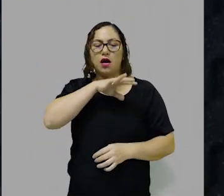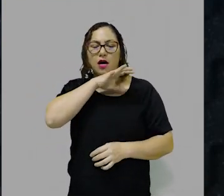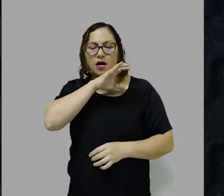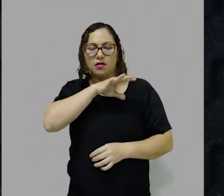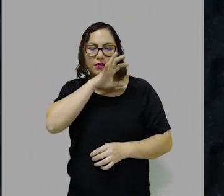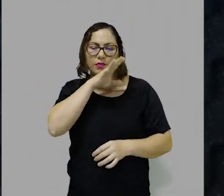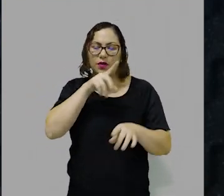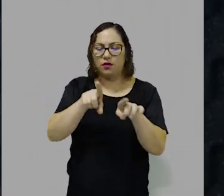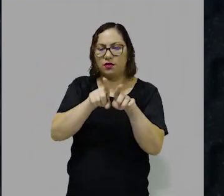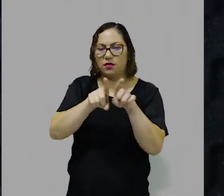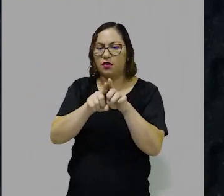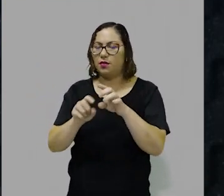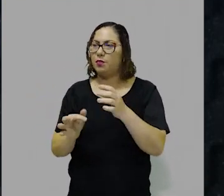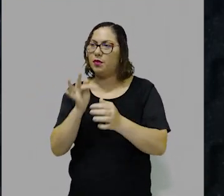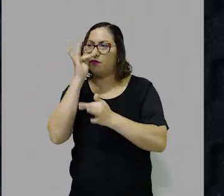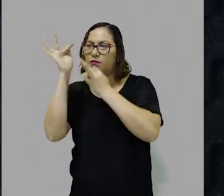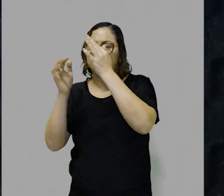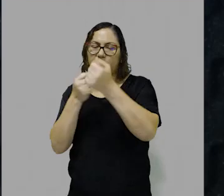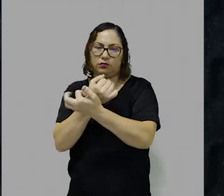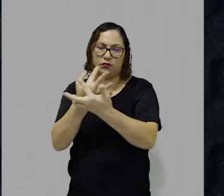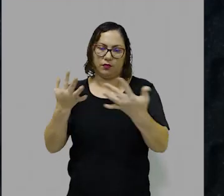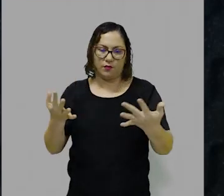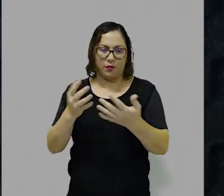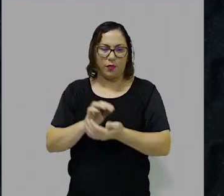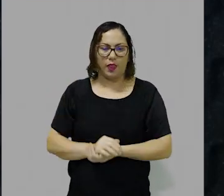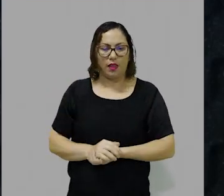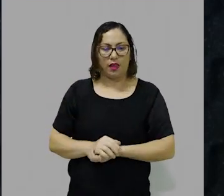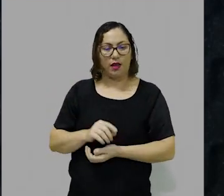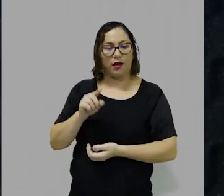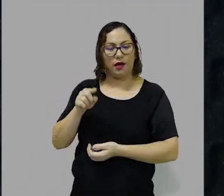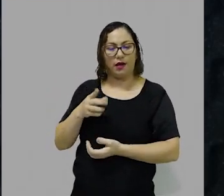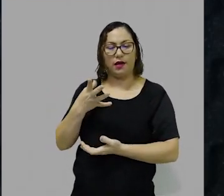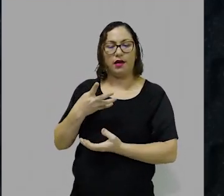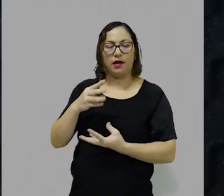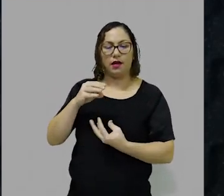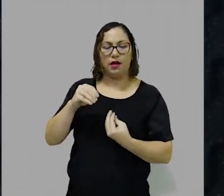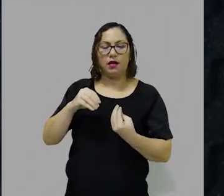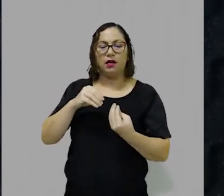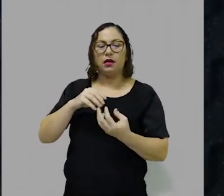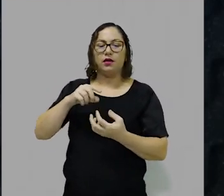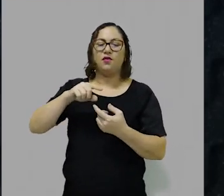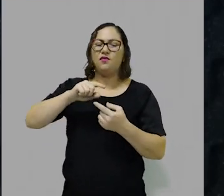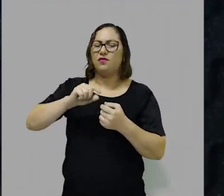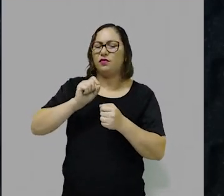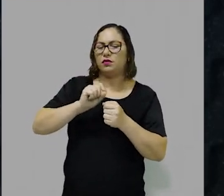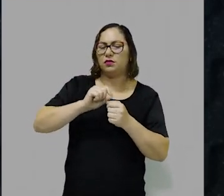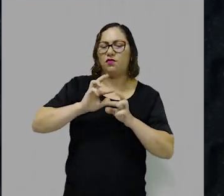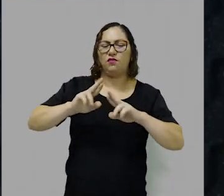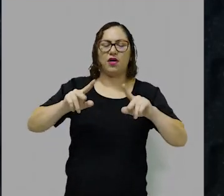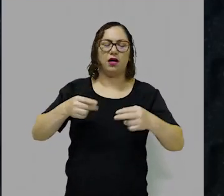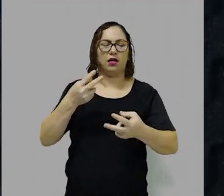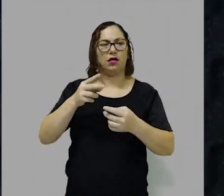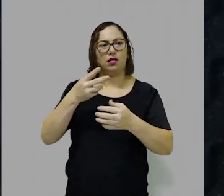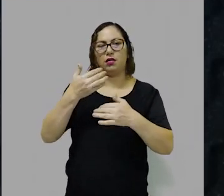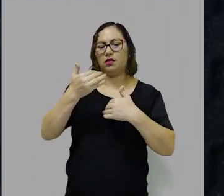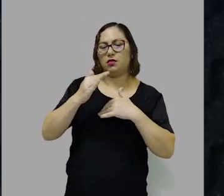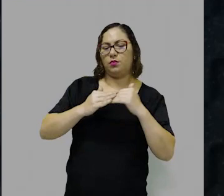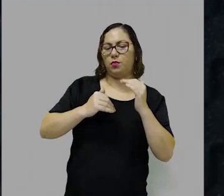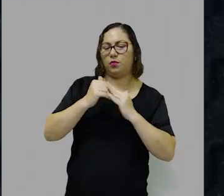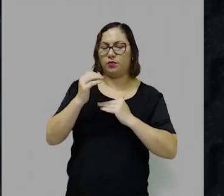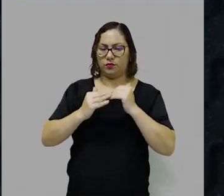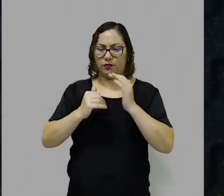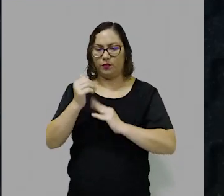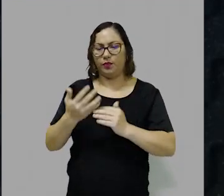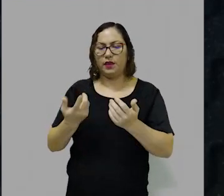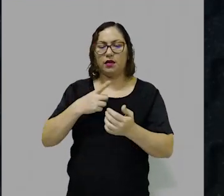Gallé, ele foi ceramista, vitralista e marceneiro. Agora imagina tudo isso misturado com níveis excessivos de elegância